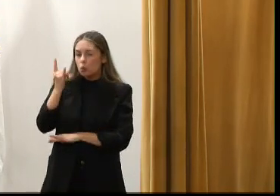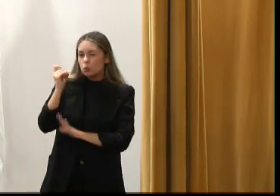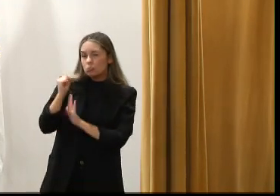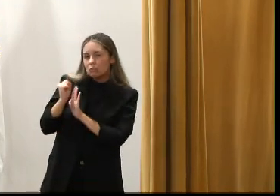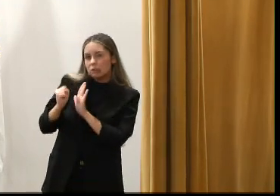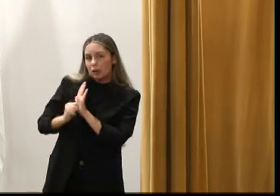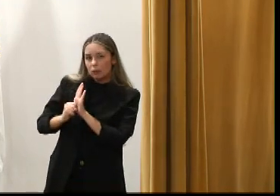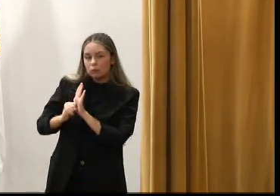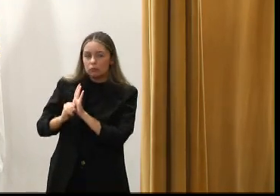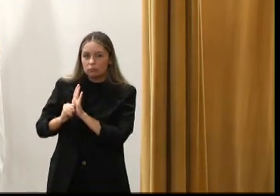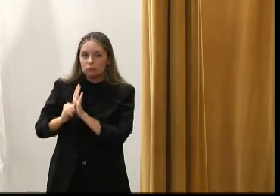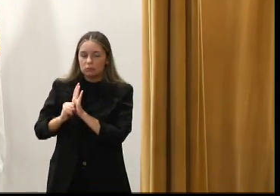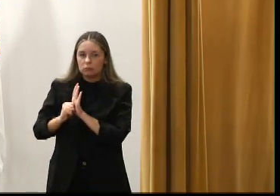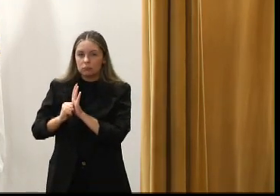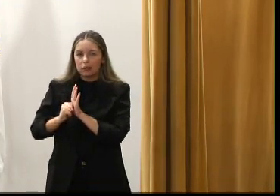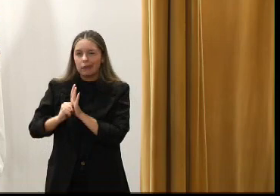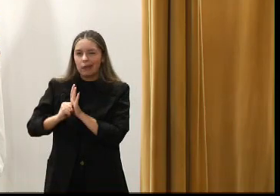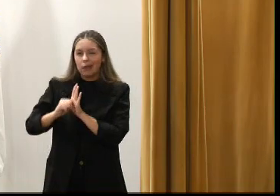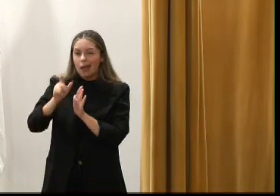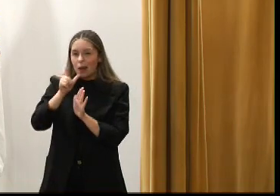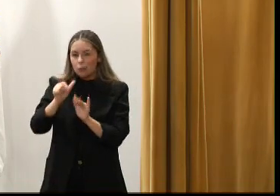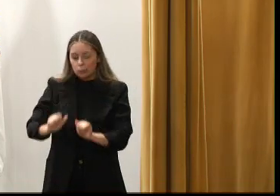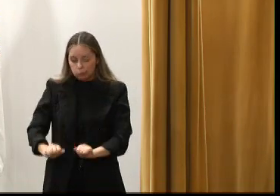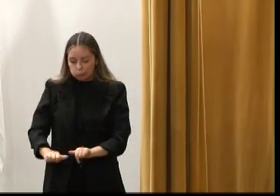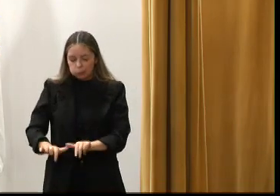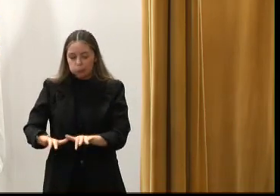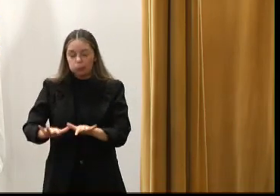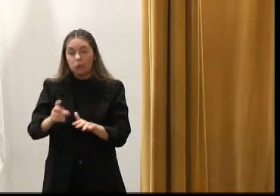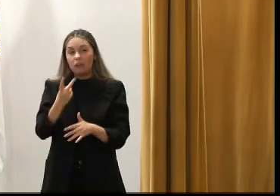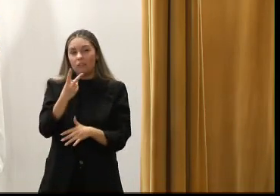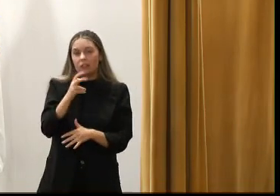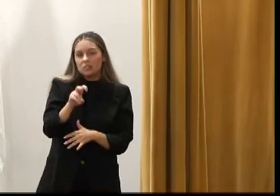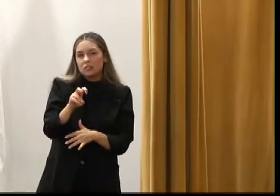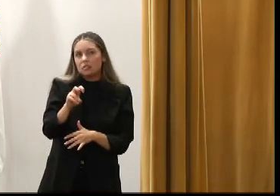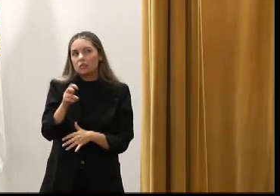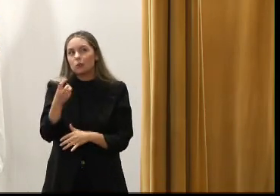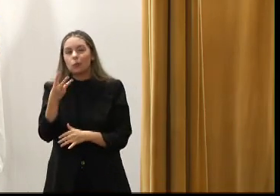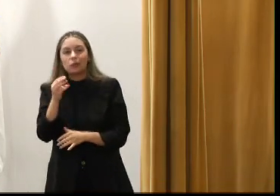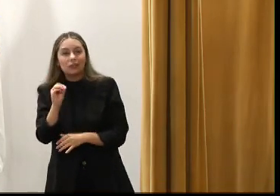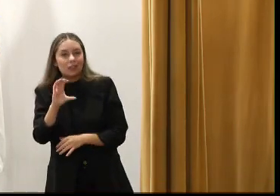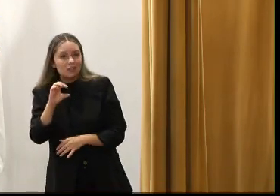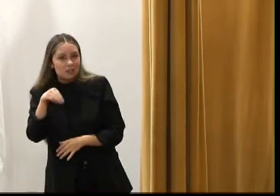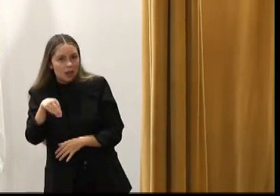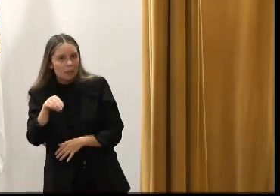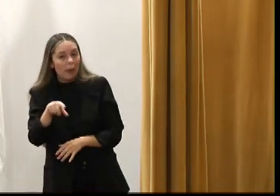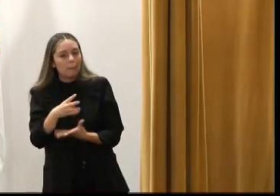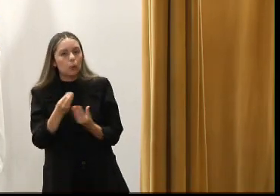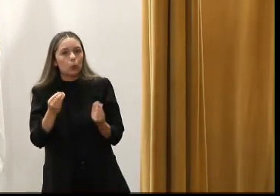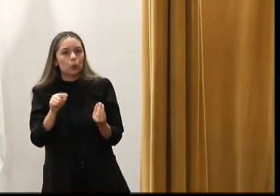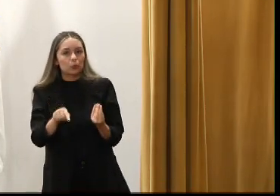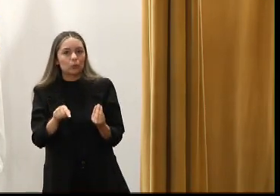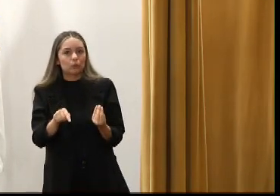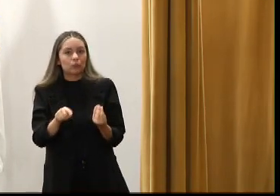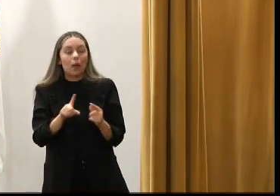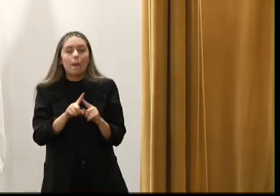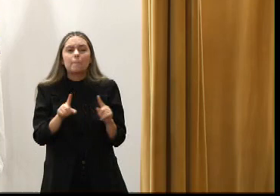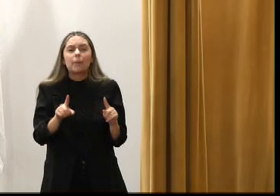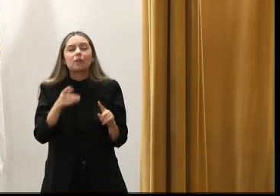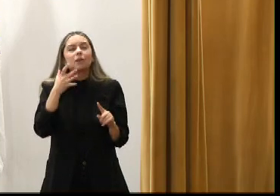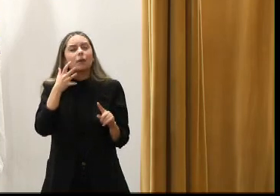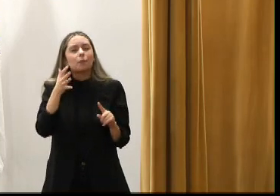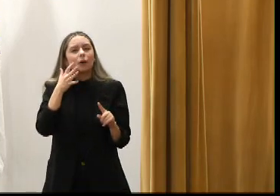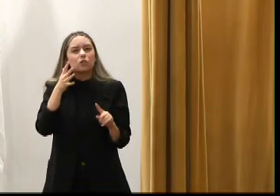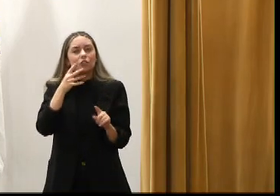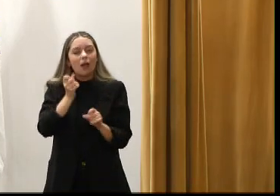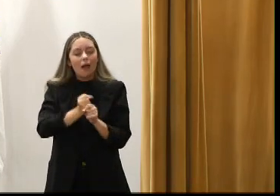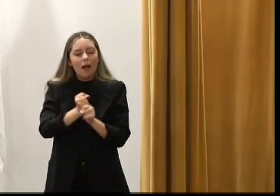século, o nível do mar subiu entre 25 e 30 centímetros. Bastante? É. Mas a previsão para